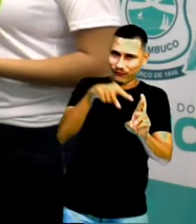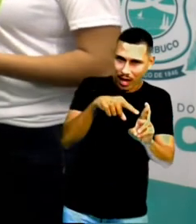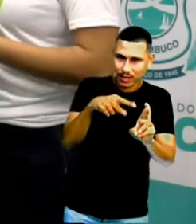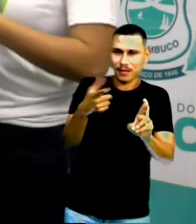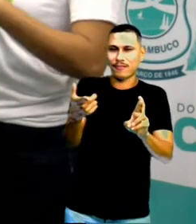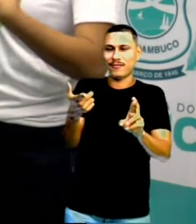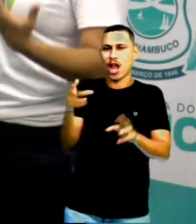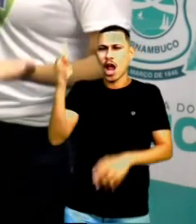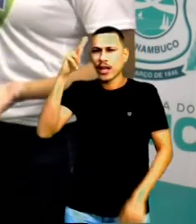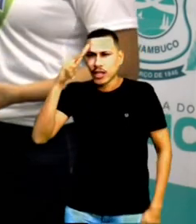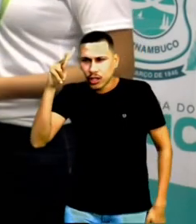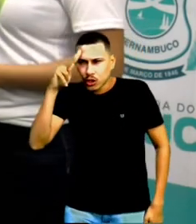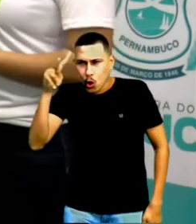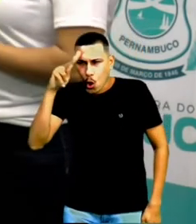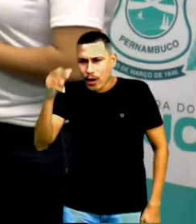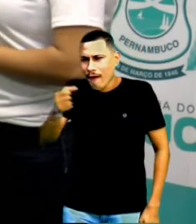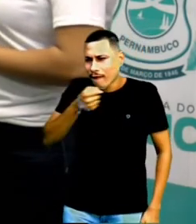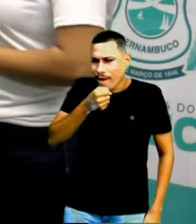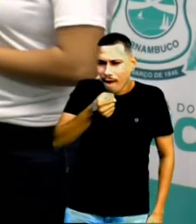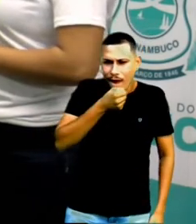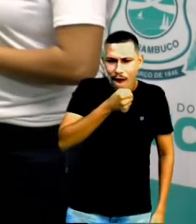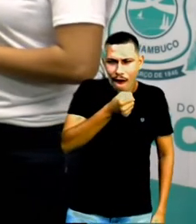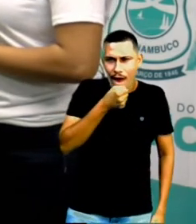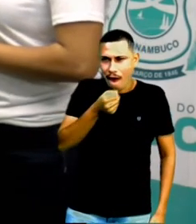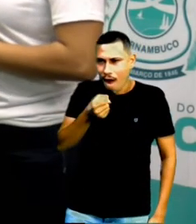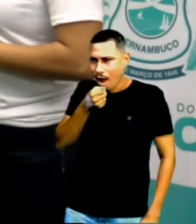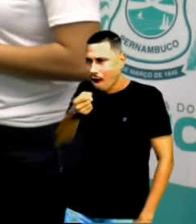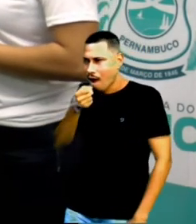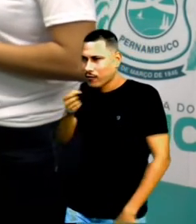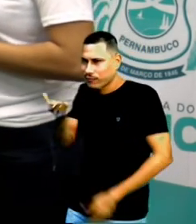relatos, às entrevistas,